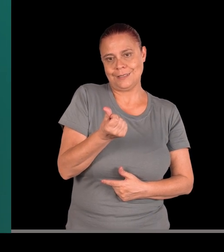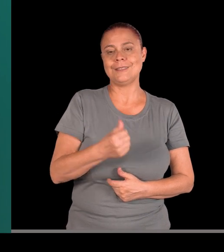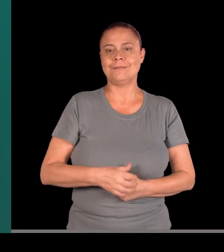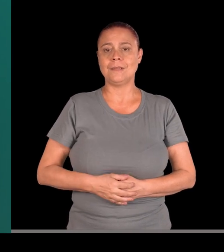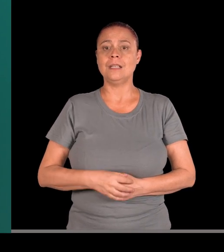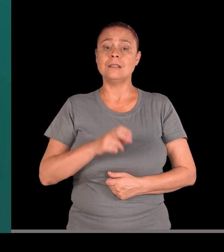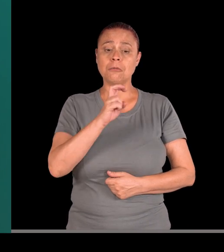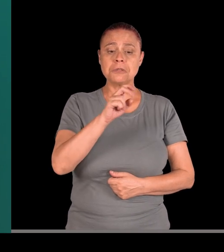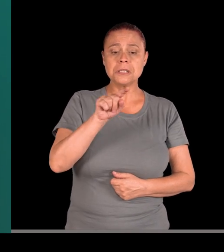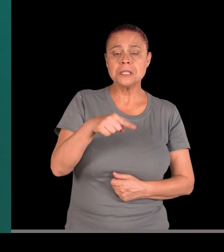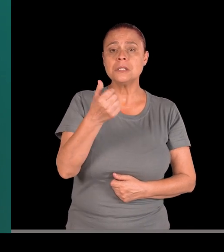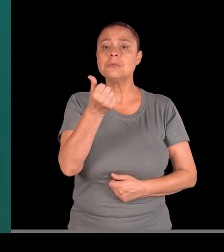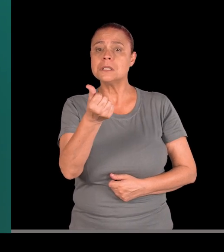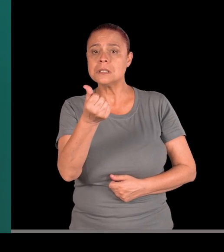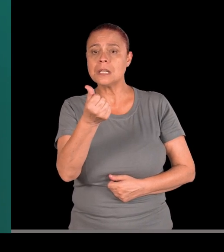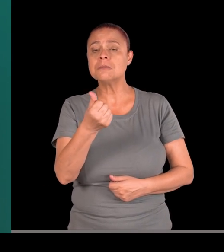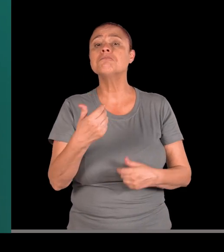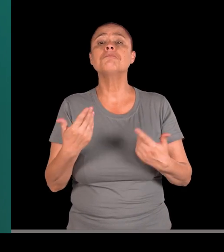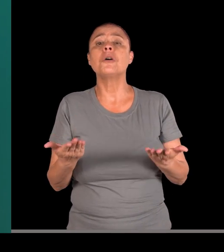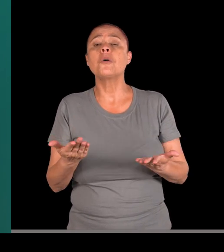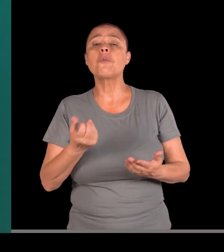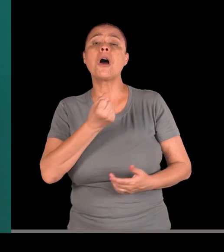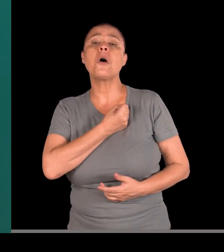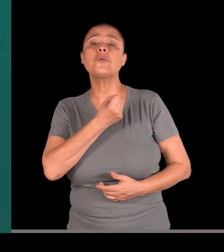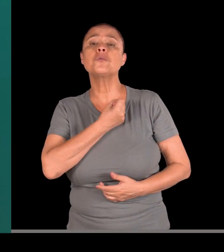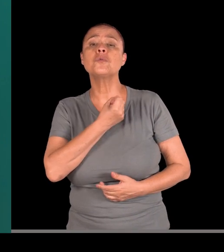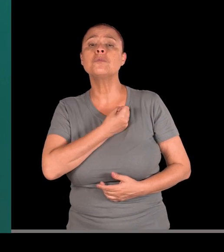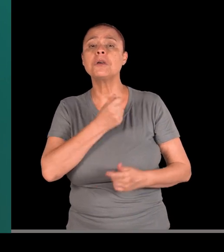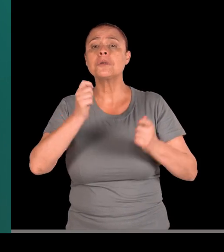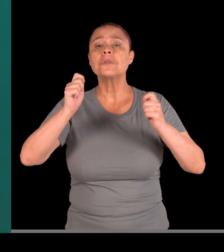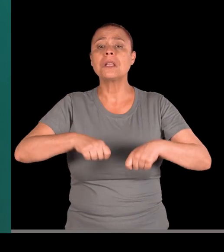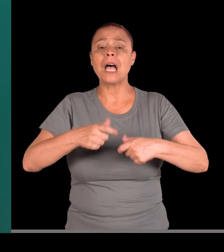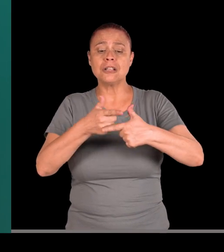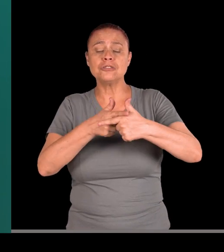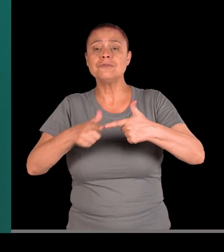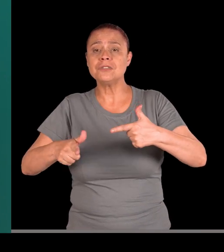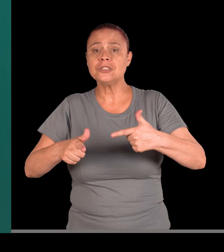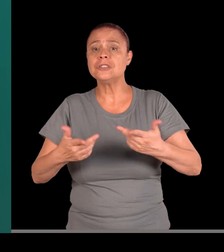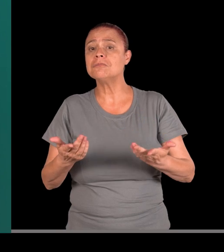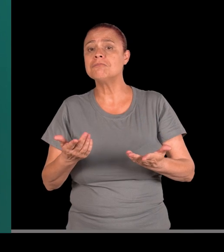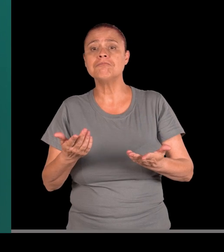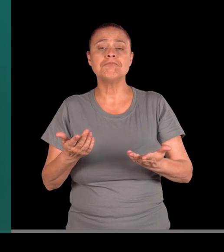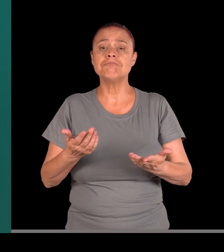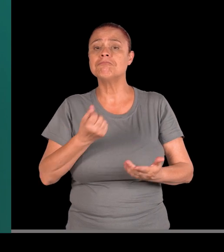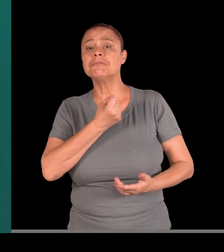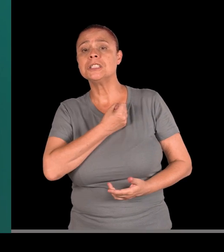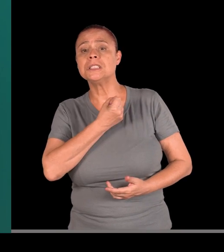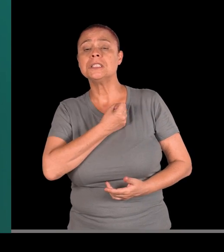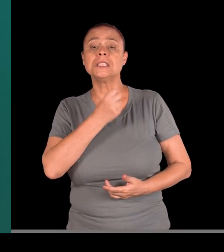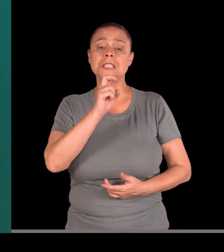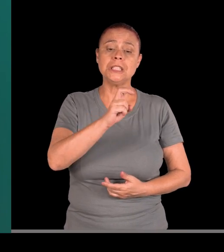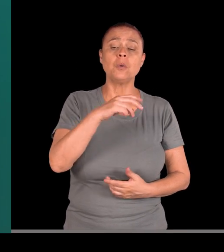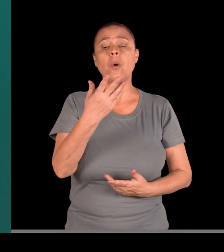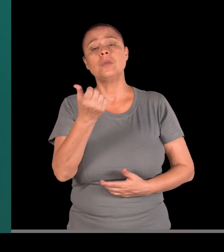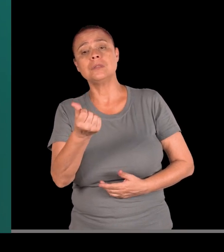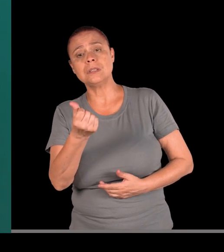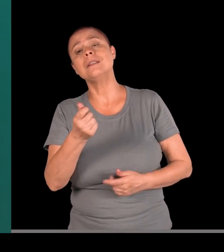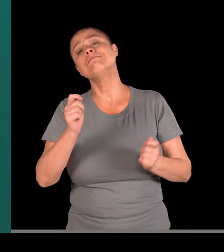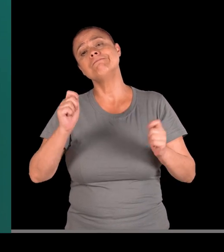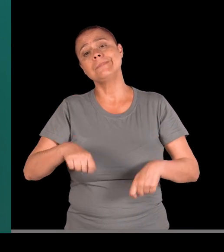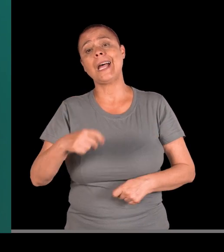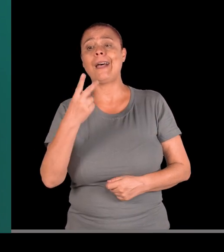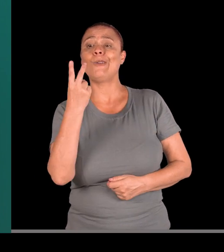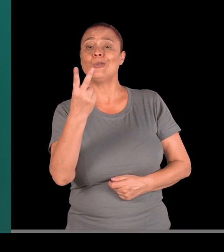dá 6. 5 e 6. Qual o menor número que eu posso dividir? O 5 e o 6 ou apenas